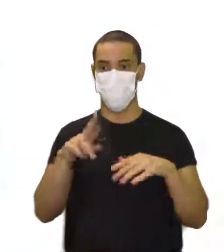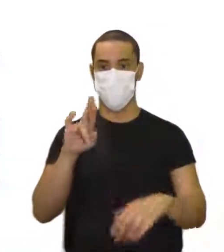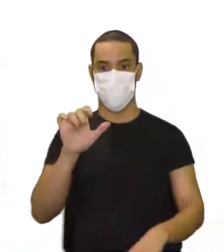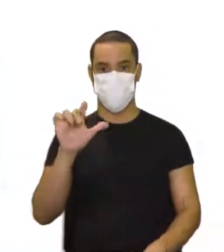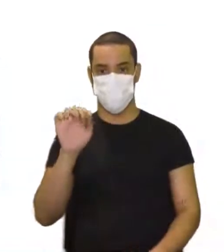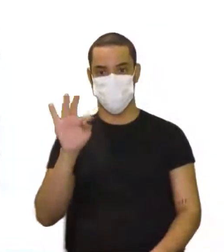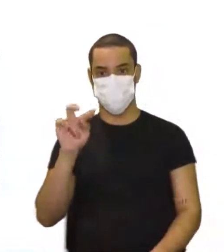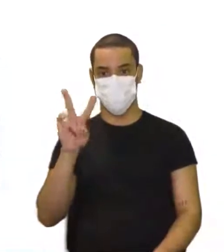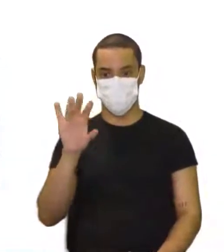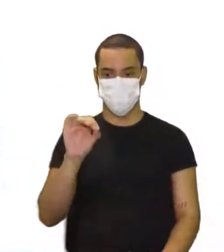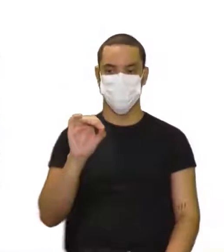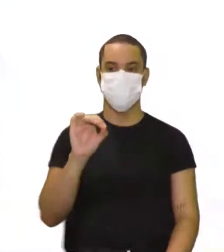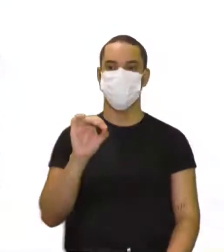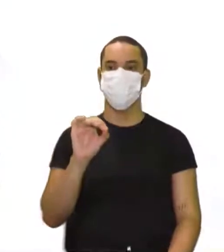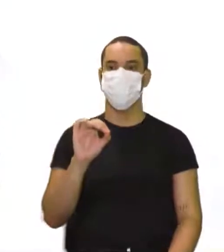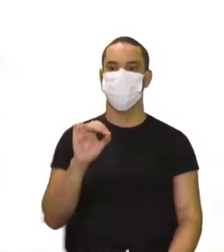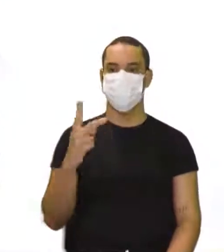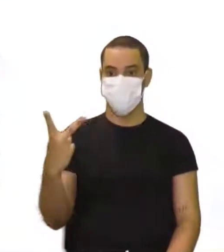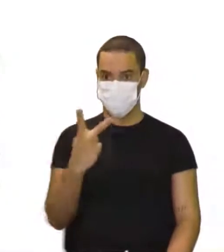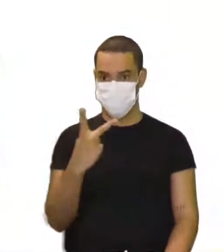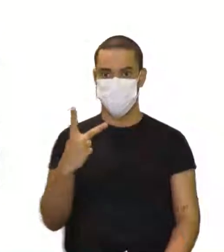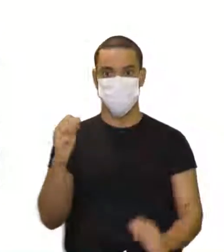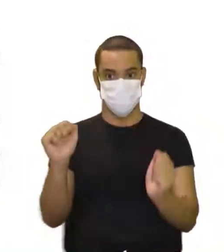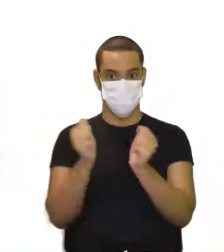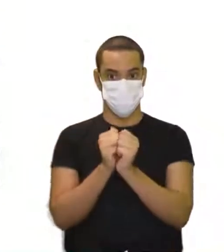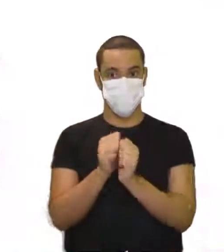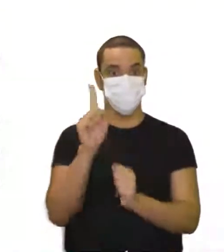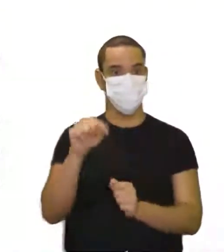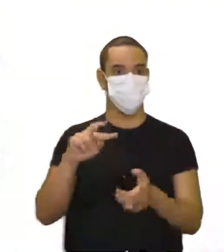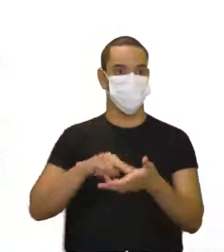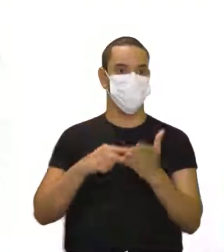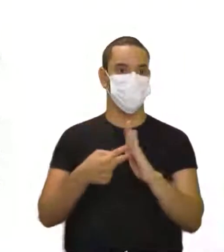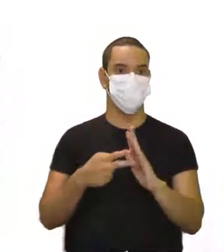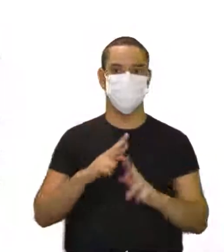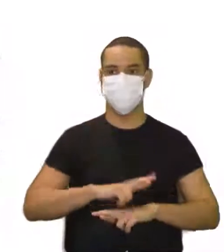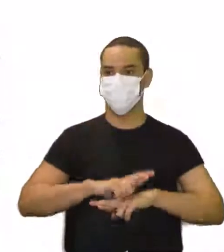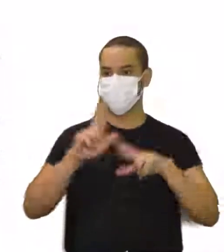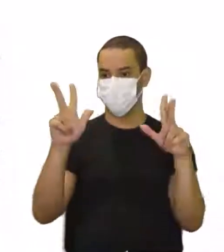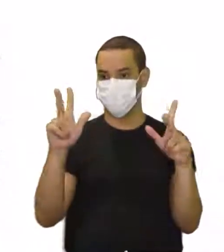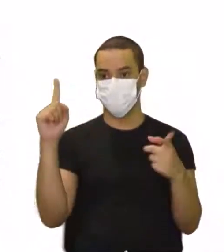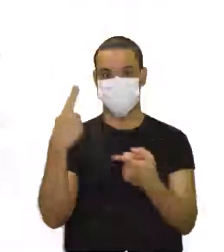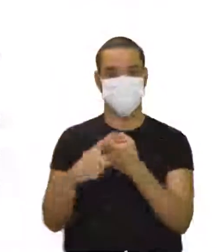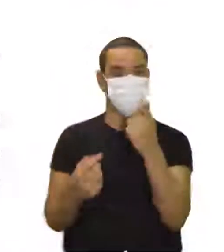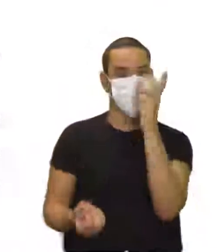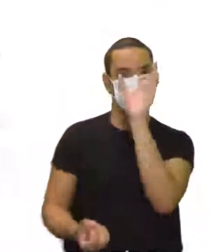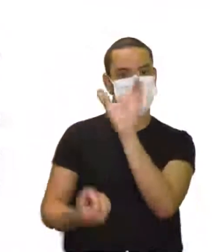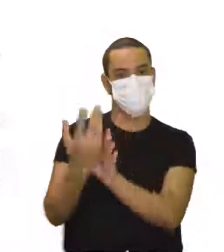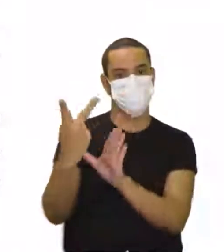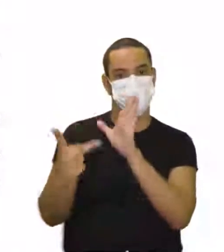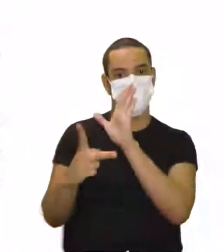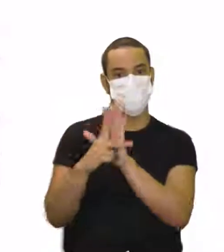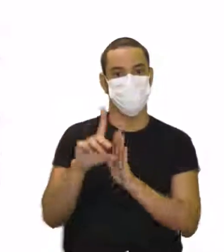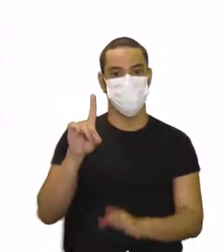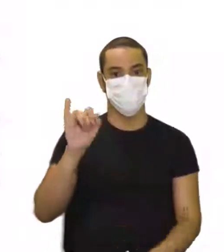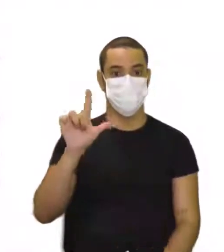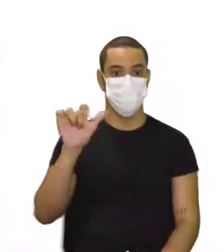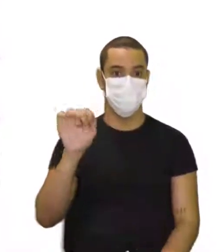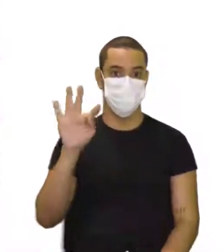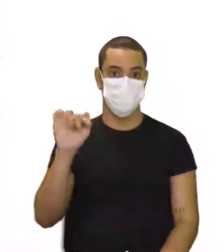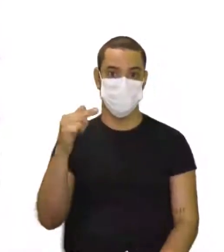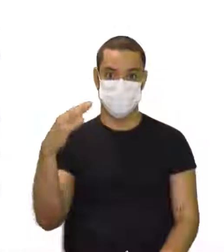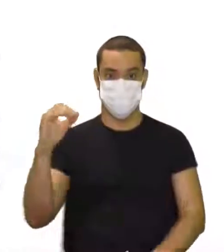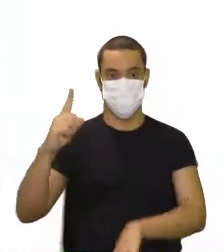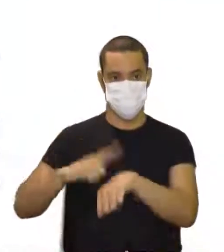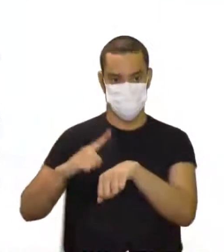relativo entre si é diferente. Surge assim a ideia de dilatação do tempo.